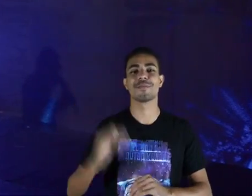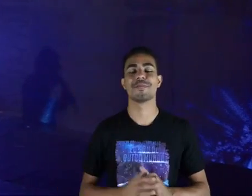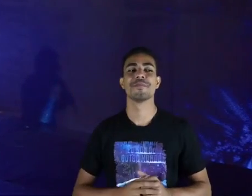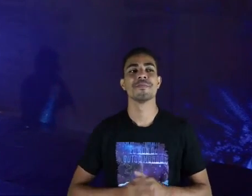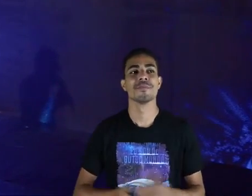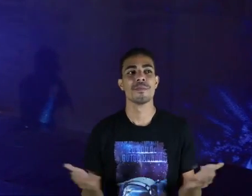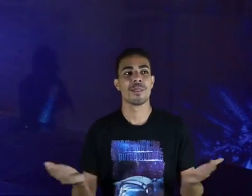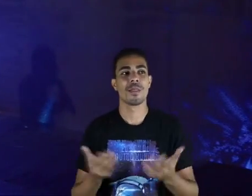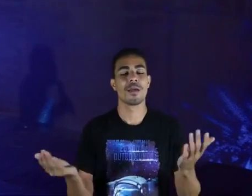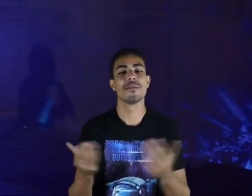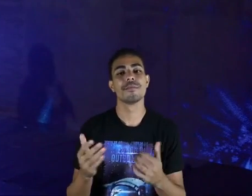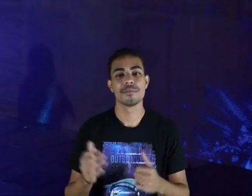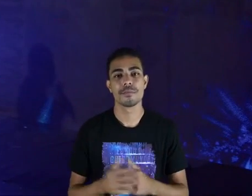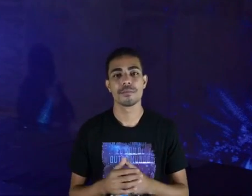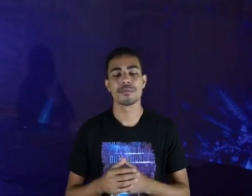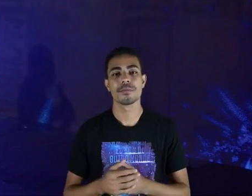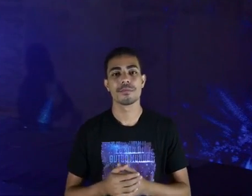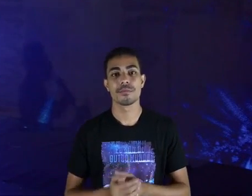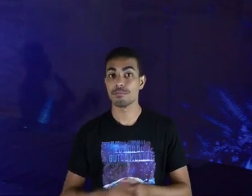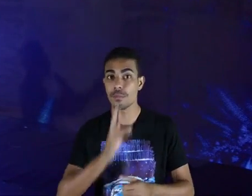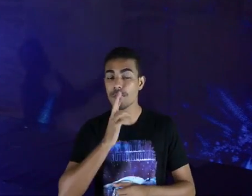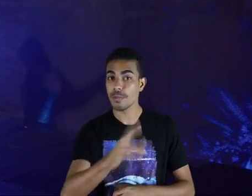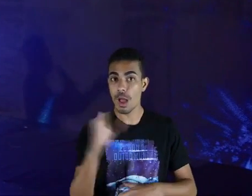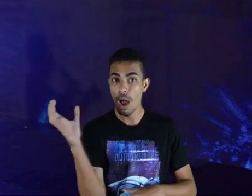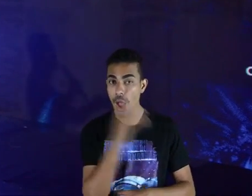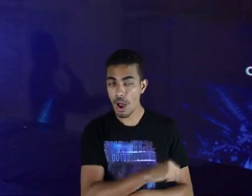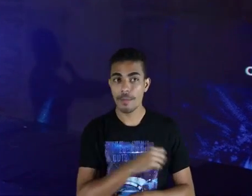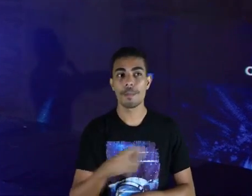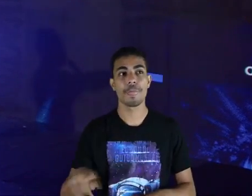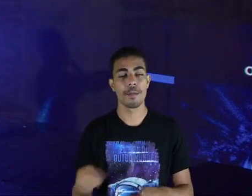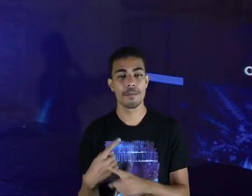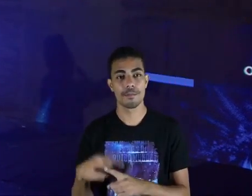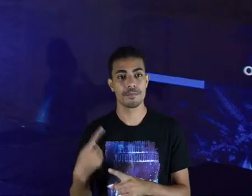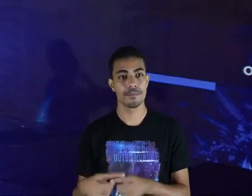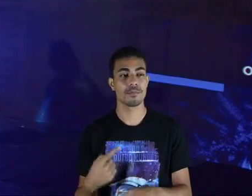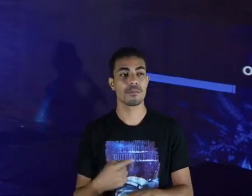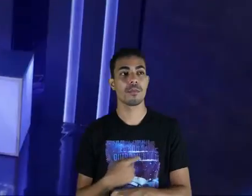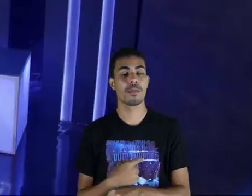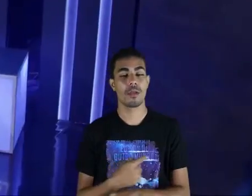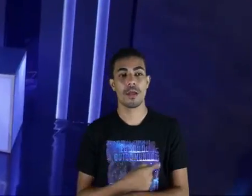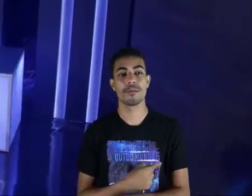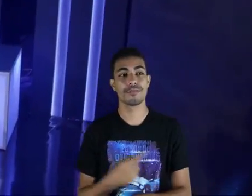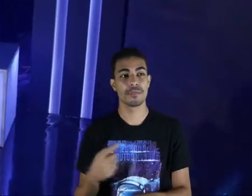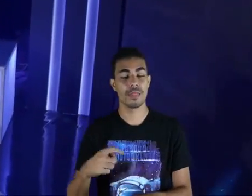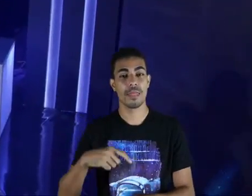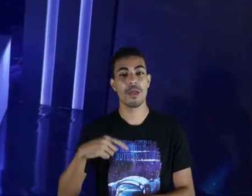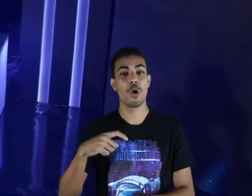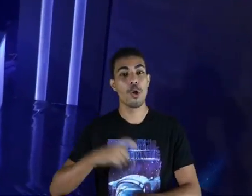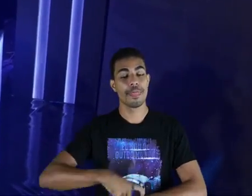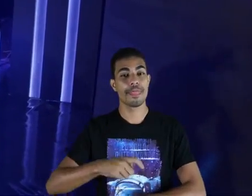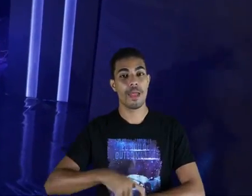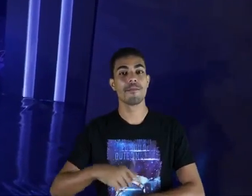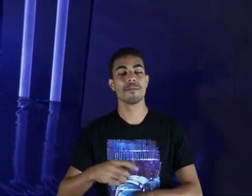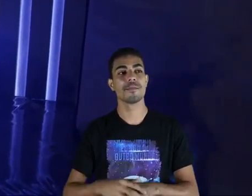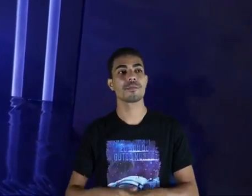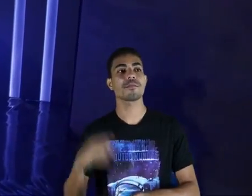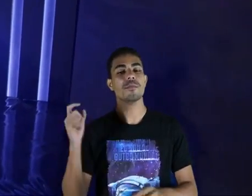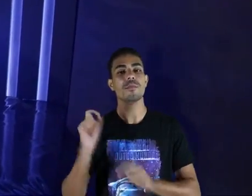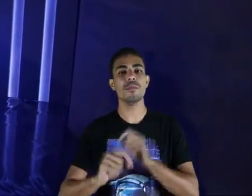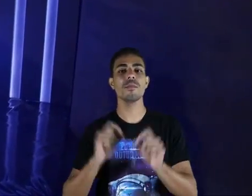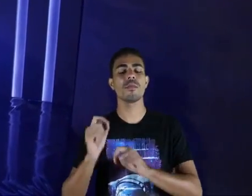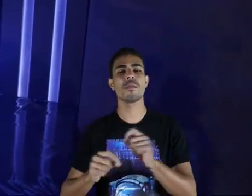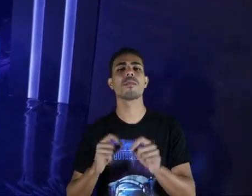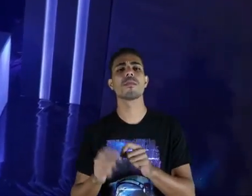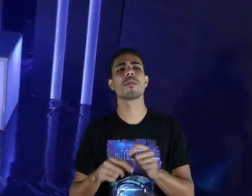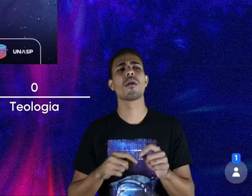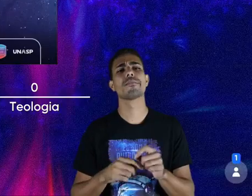frente, mais uma pergunta, responda rápido, porque tempo também vale, a pergunta vem do alto para você agora. Se liga, o que devemos fazer